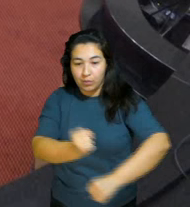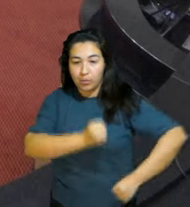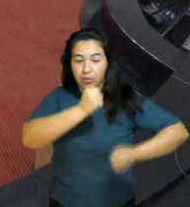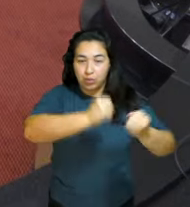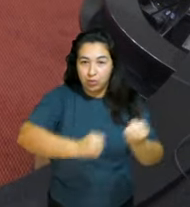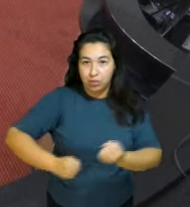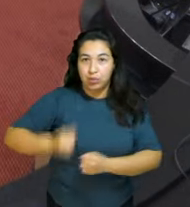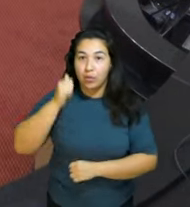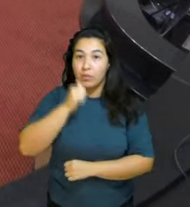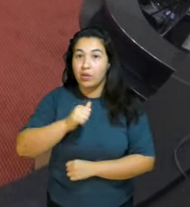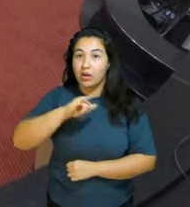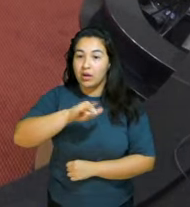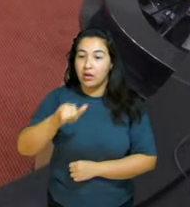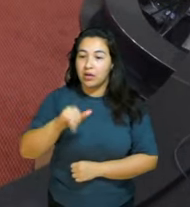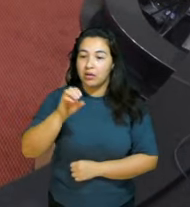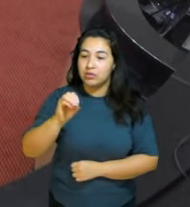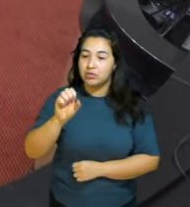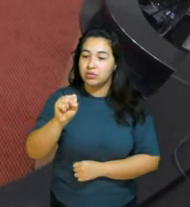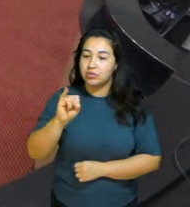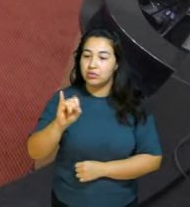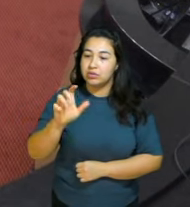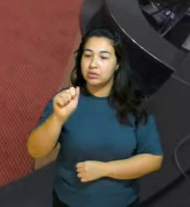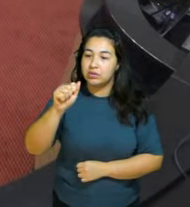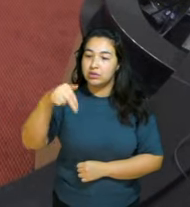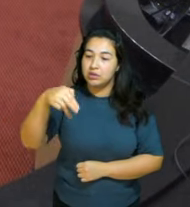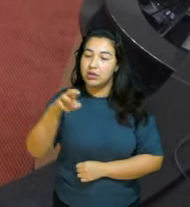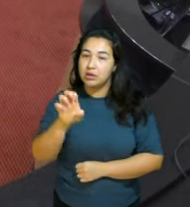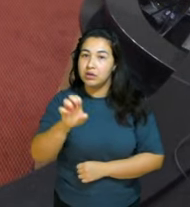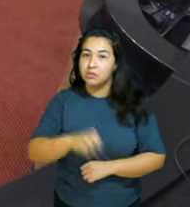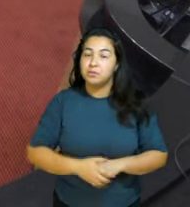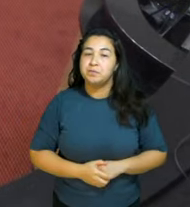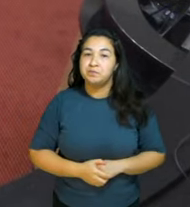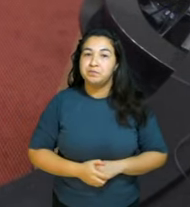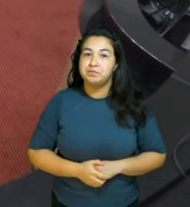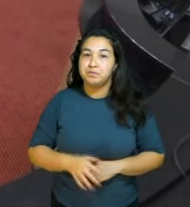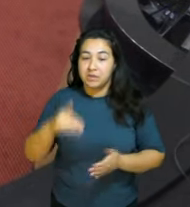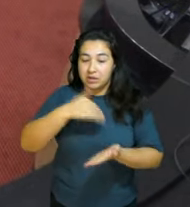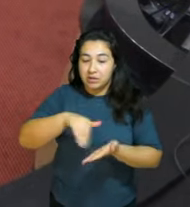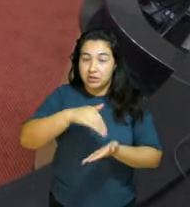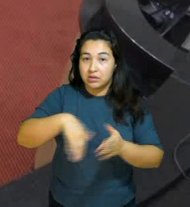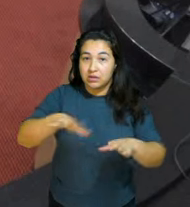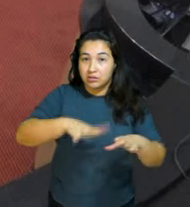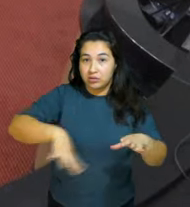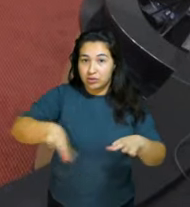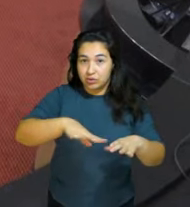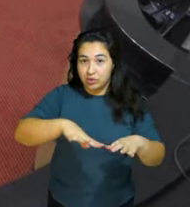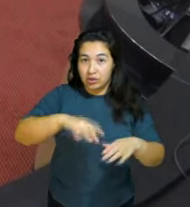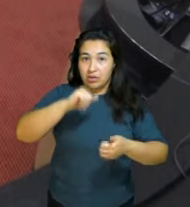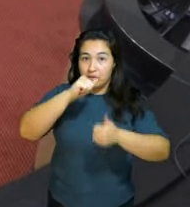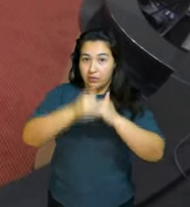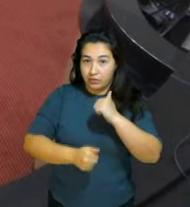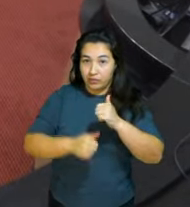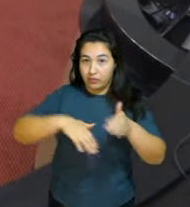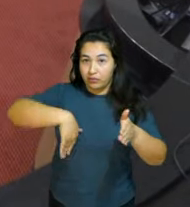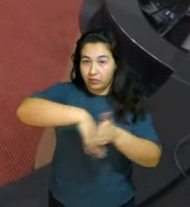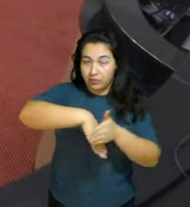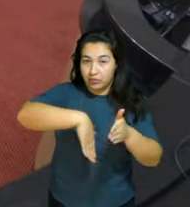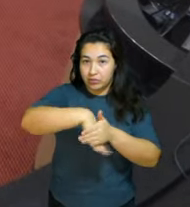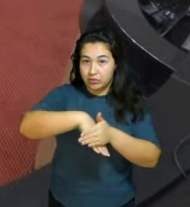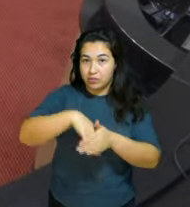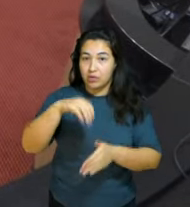Lima. O senhor secretário-geral da Federação Catarinense de Futebol, Cláudio